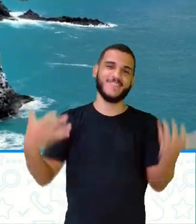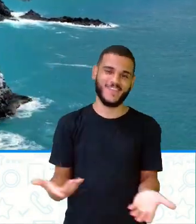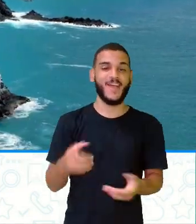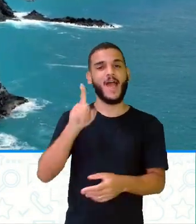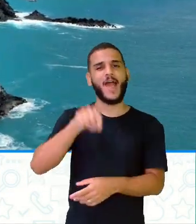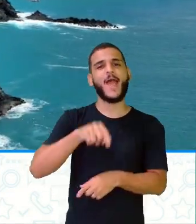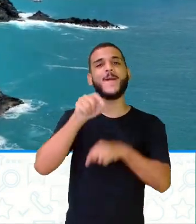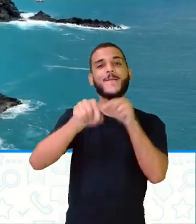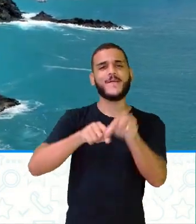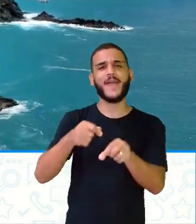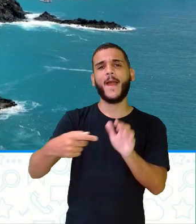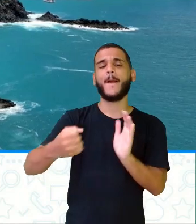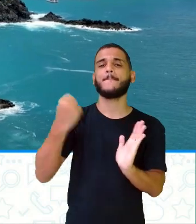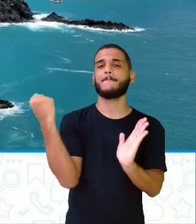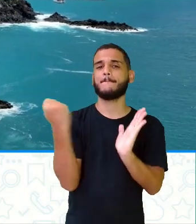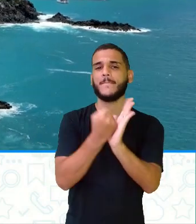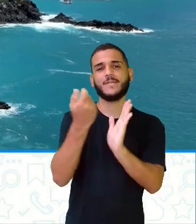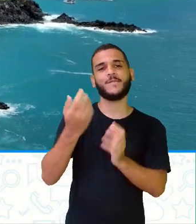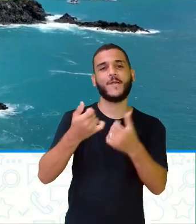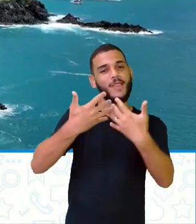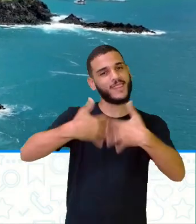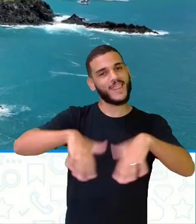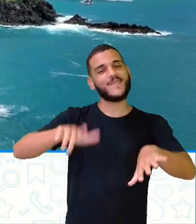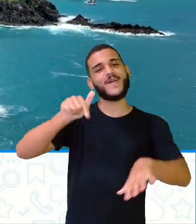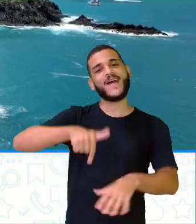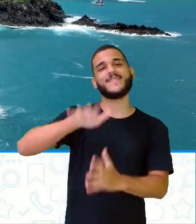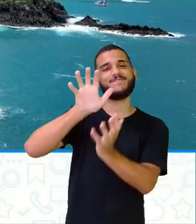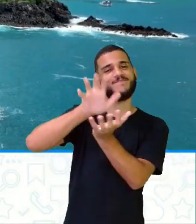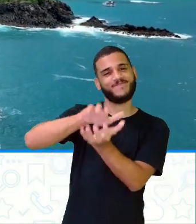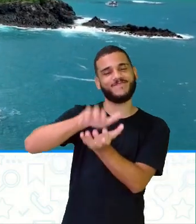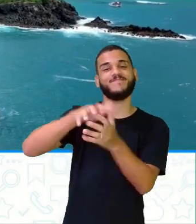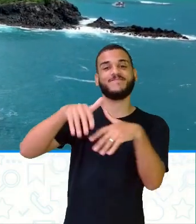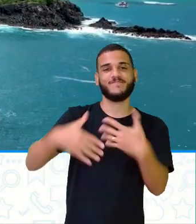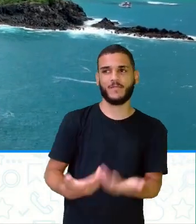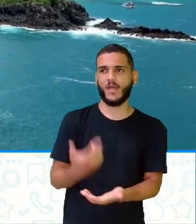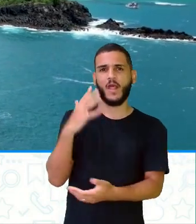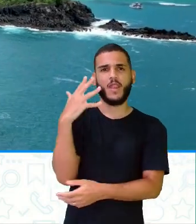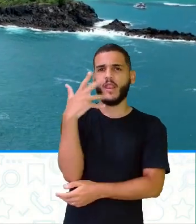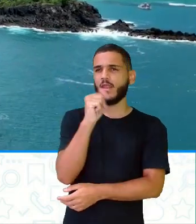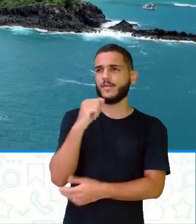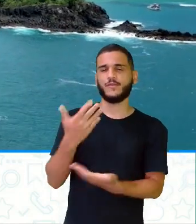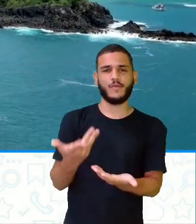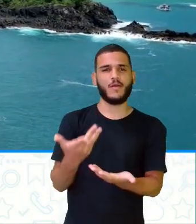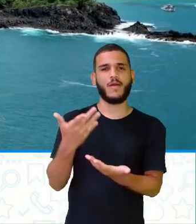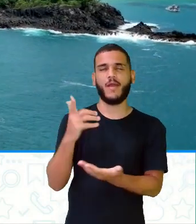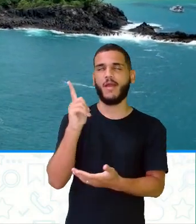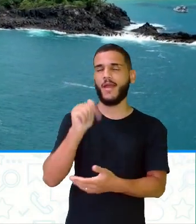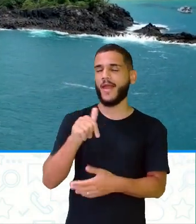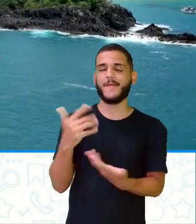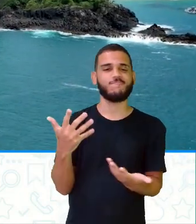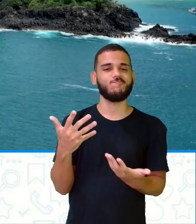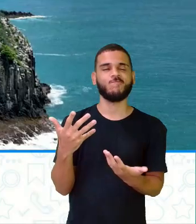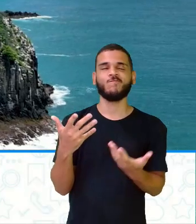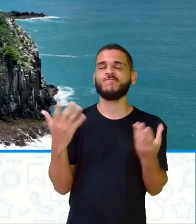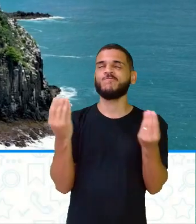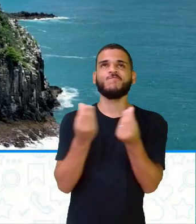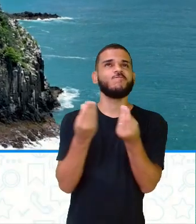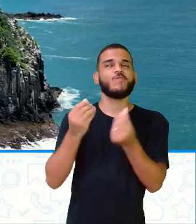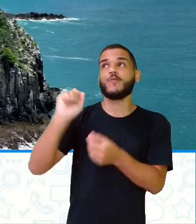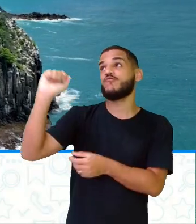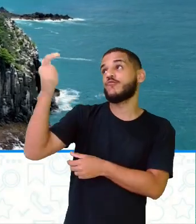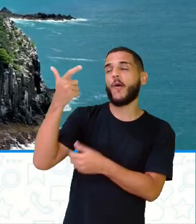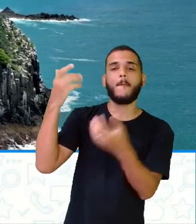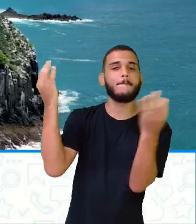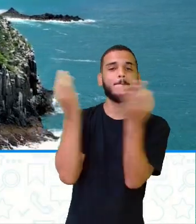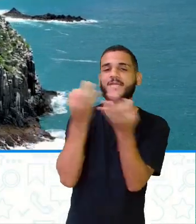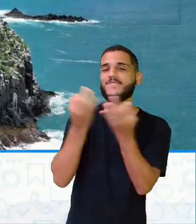é o nosso patrimônio natural. Olha só que lindo! Olha só que sol maravilhoso aí, hein? Para pegar uma prainha. Quem